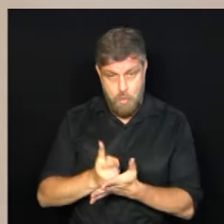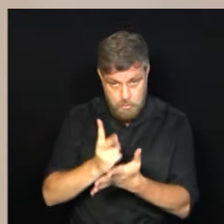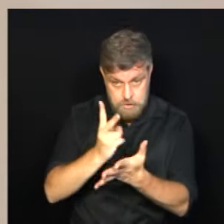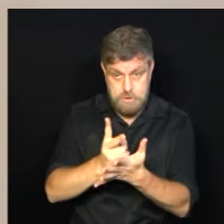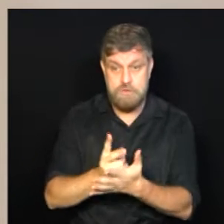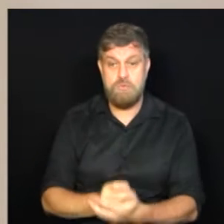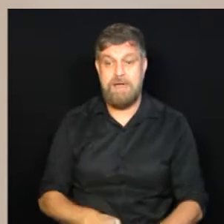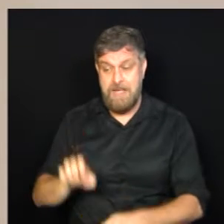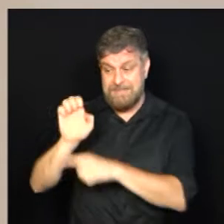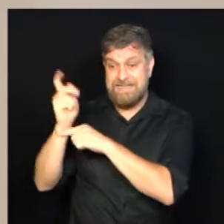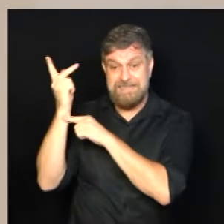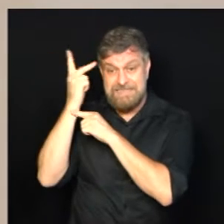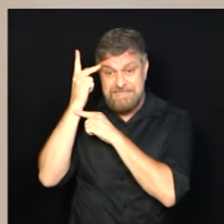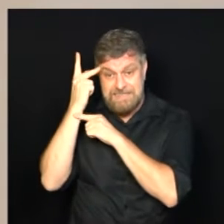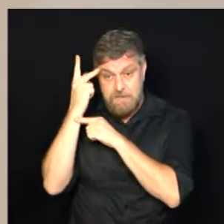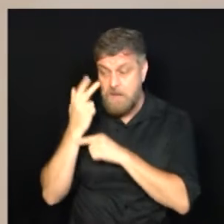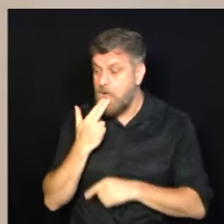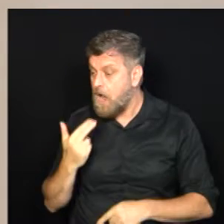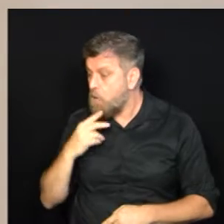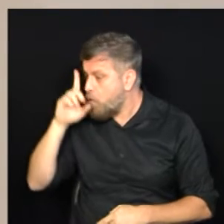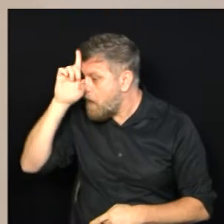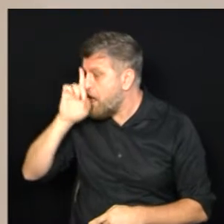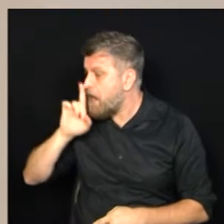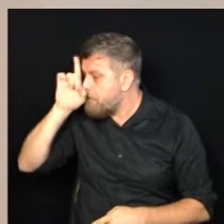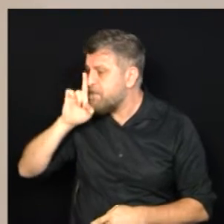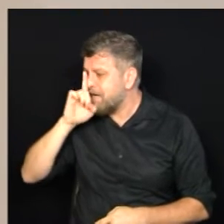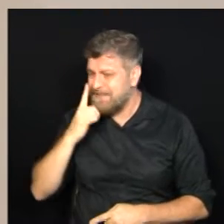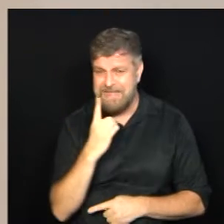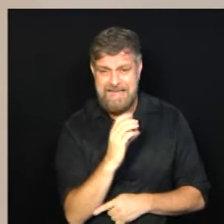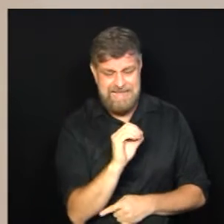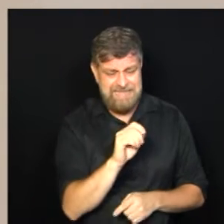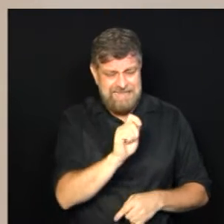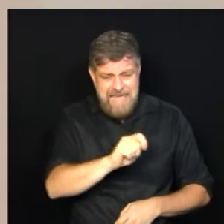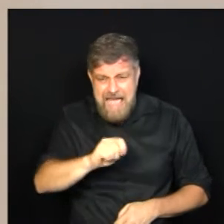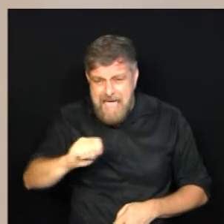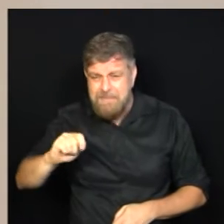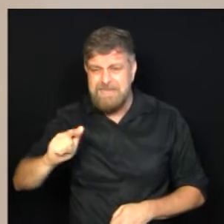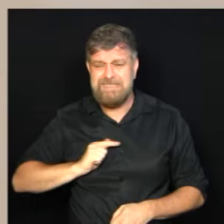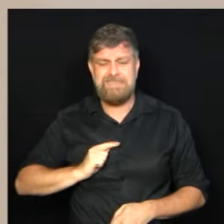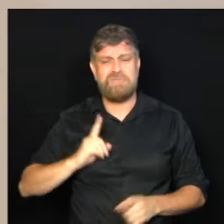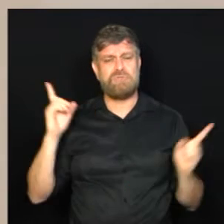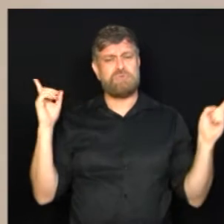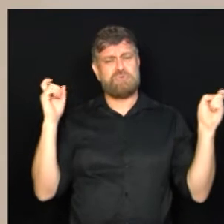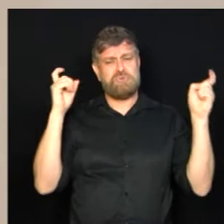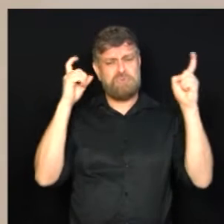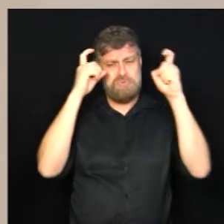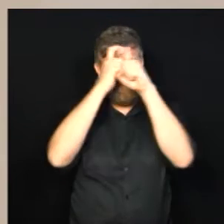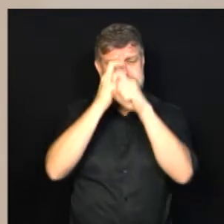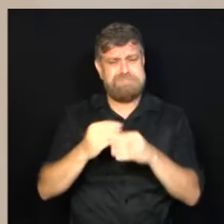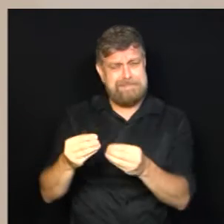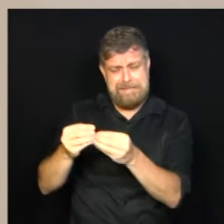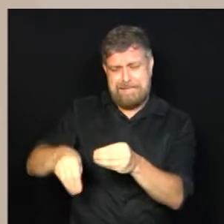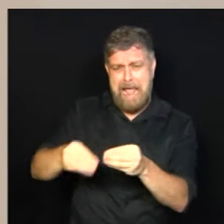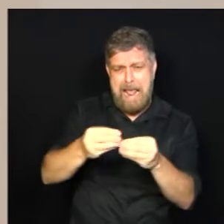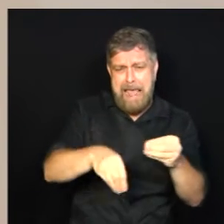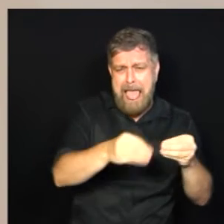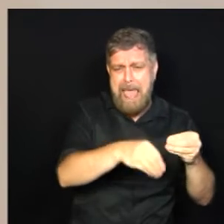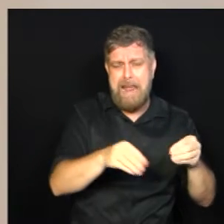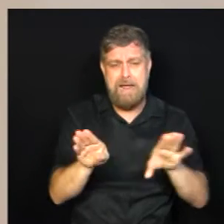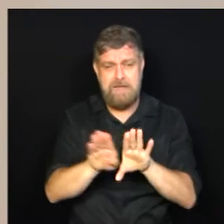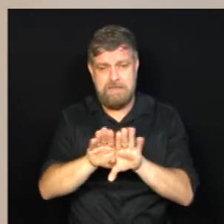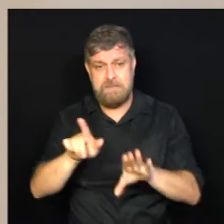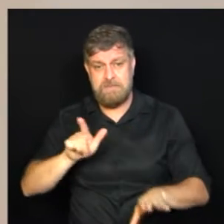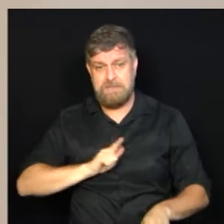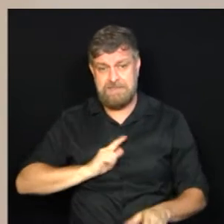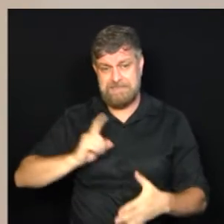Paulo para a fase amarela. O setor já vem aí de 10 meses de grandes dificuldades, com muitos prejuízos, acumulando